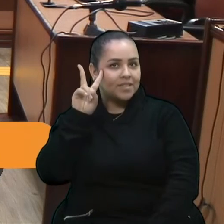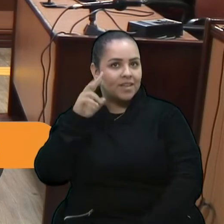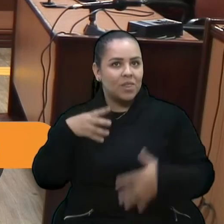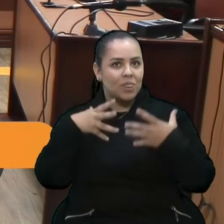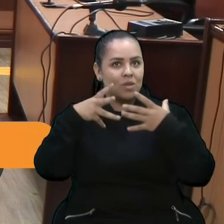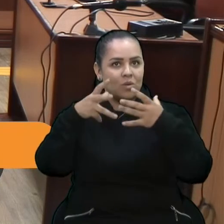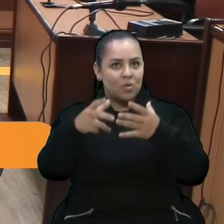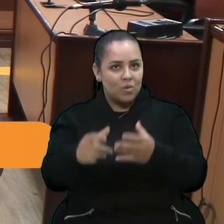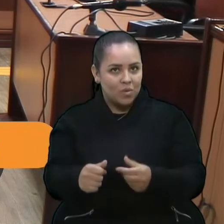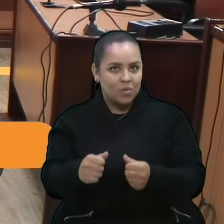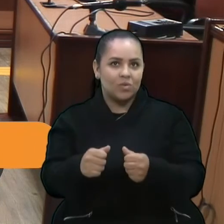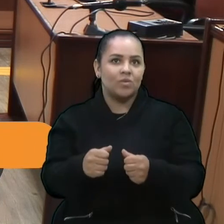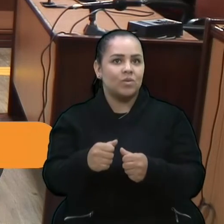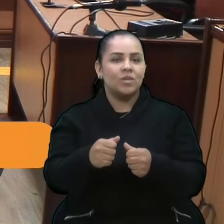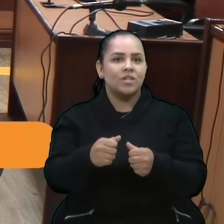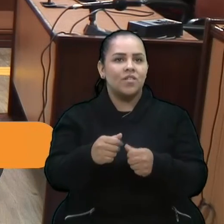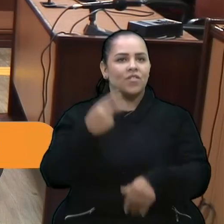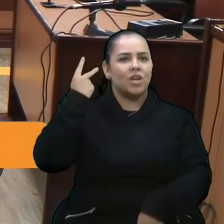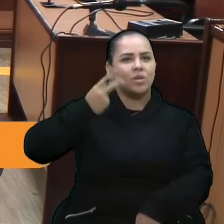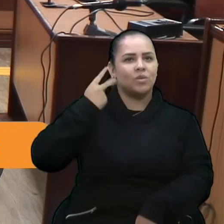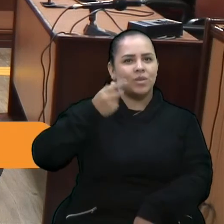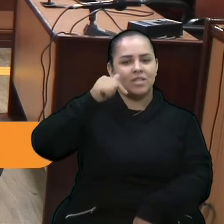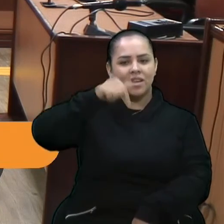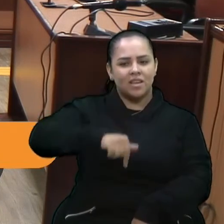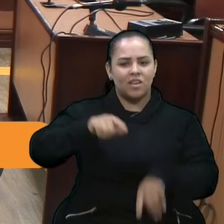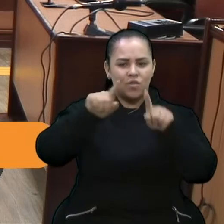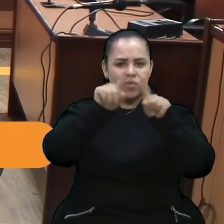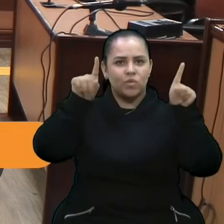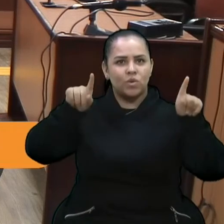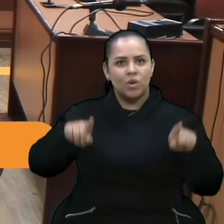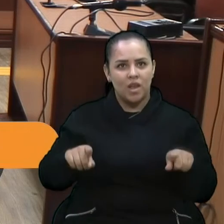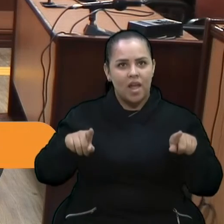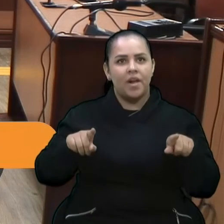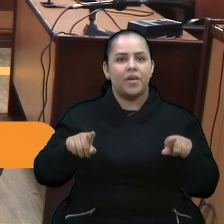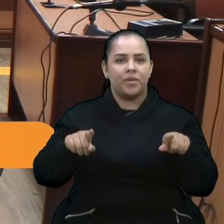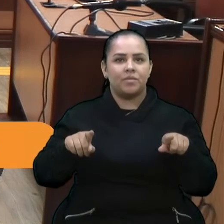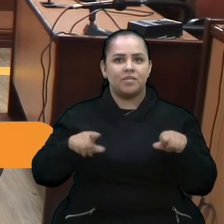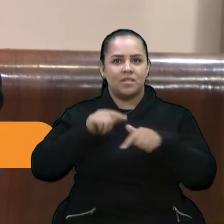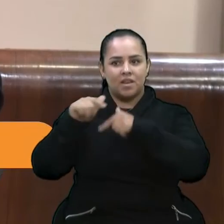os parlamentares desta casa, funcionários e servidores,